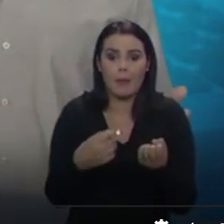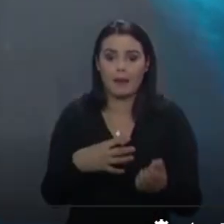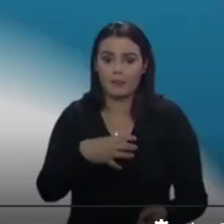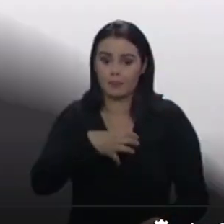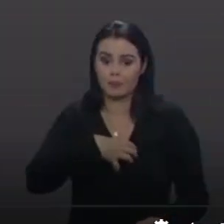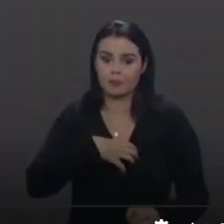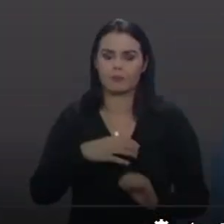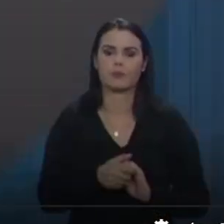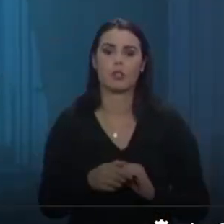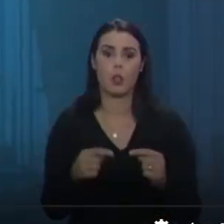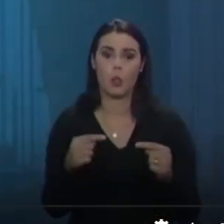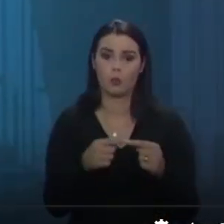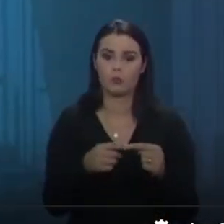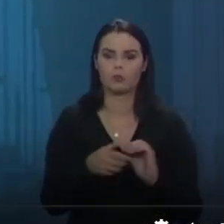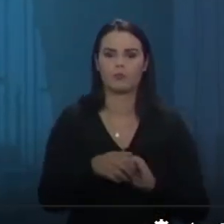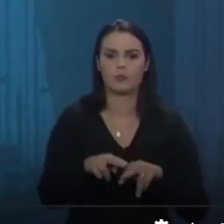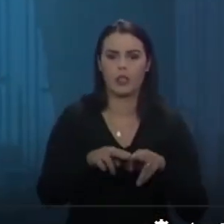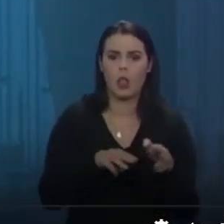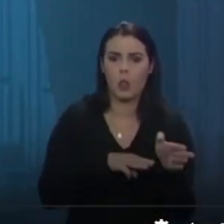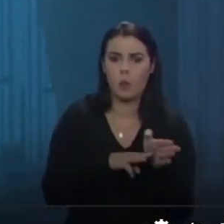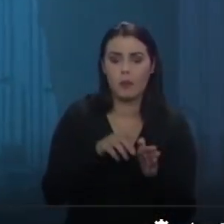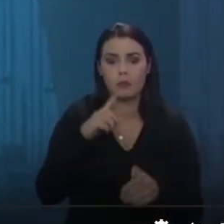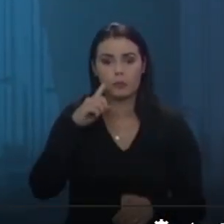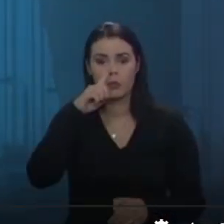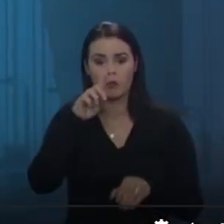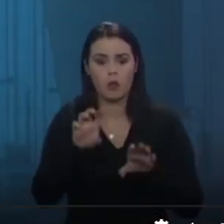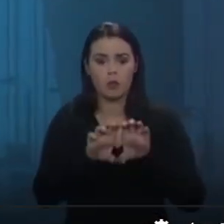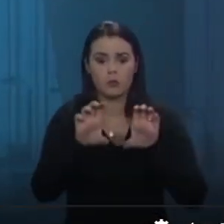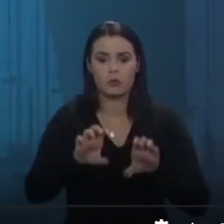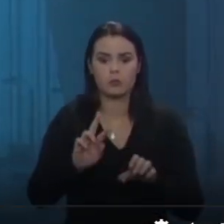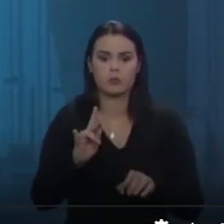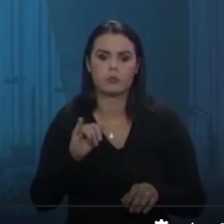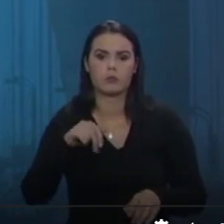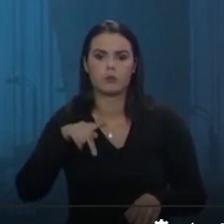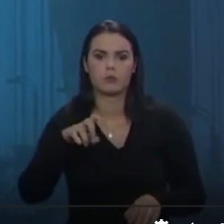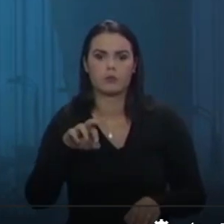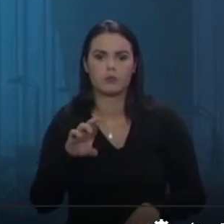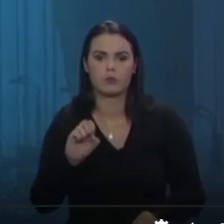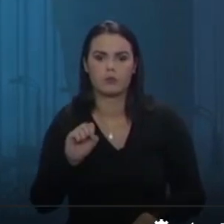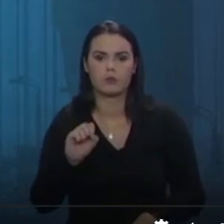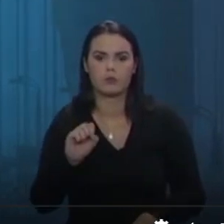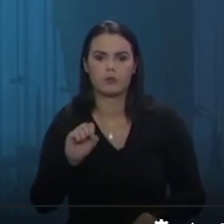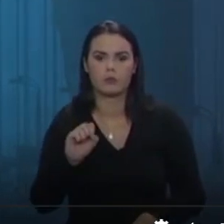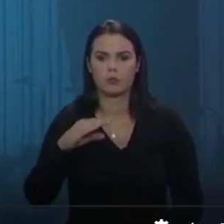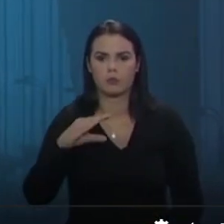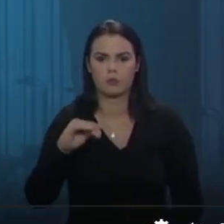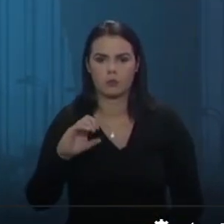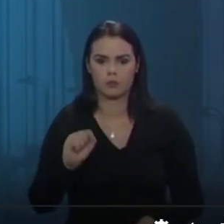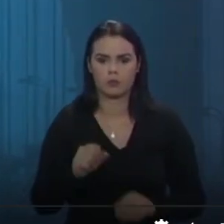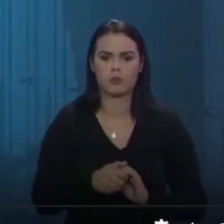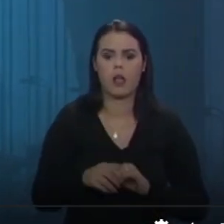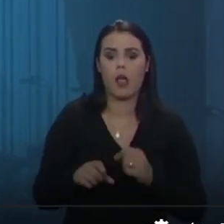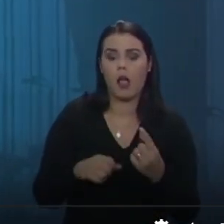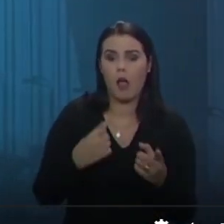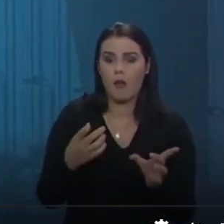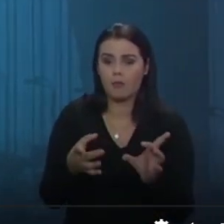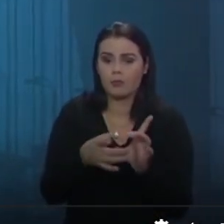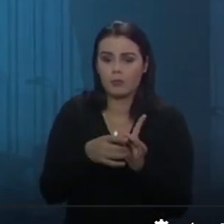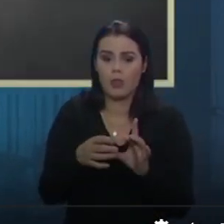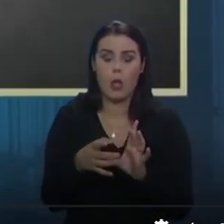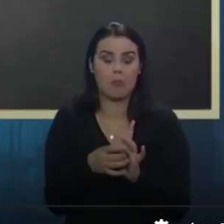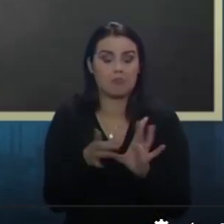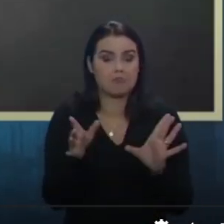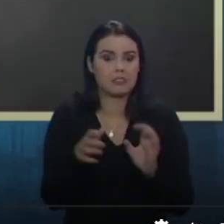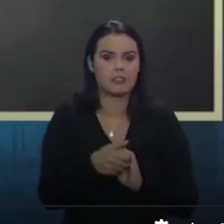de compatibilidade. No método das forças, uma estrutura hiperestática tem alguns vínculos liberados para que ela se torne isostática.